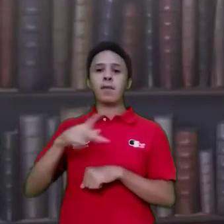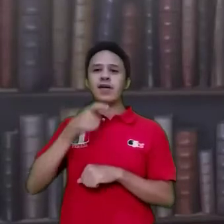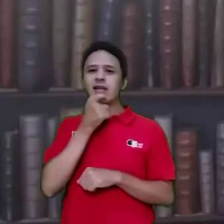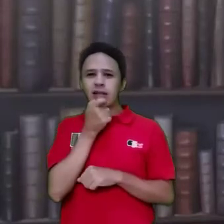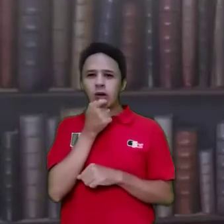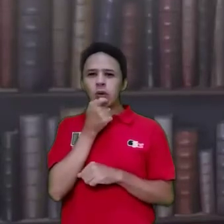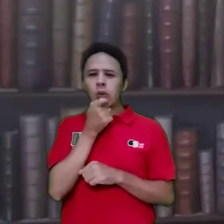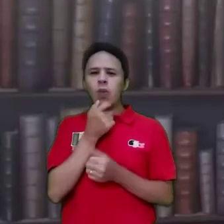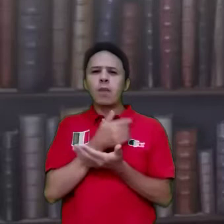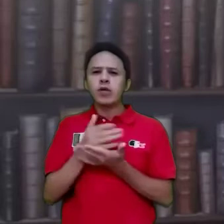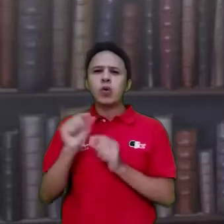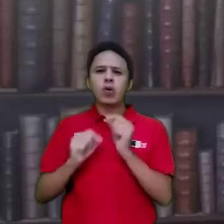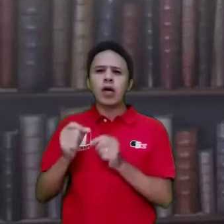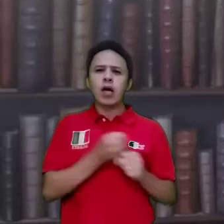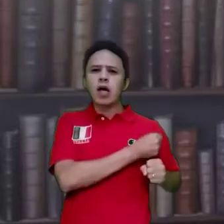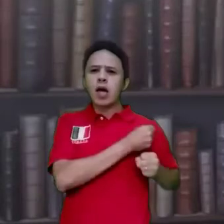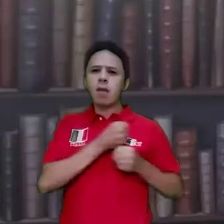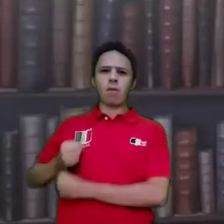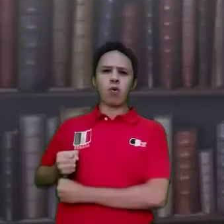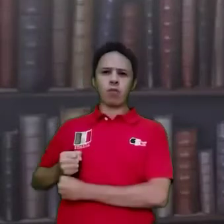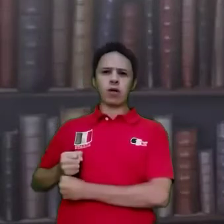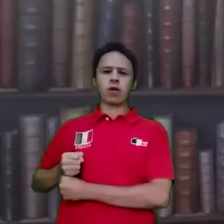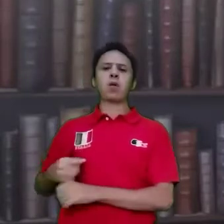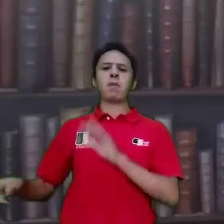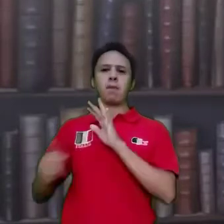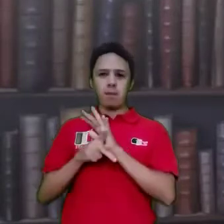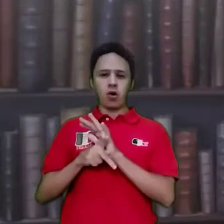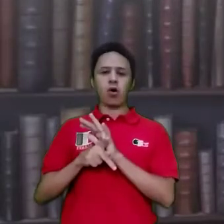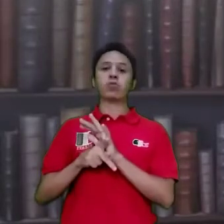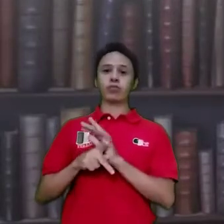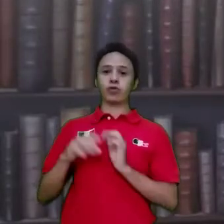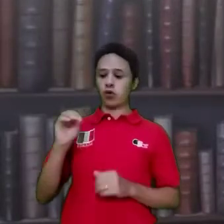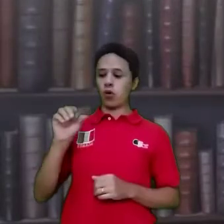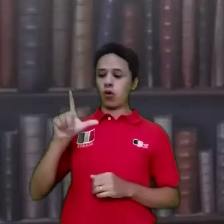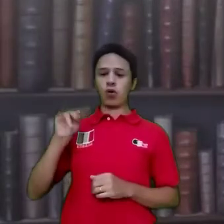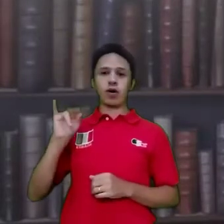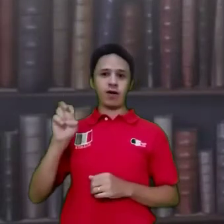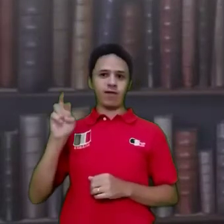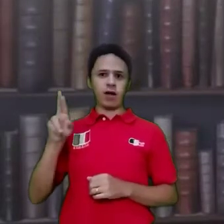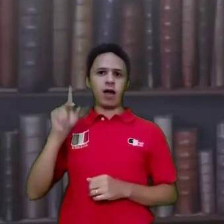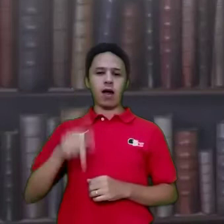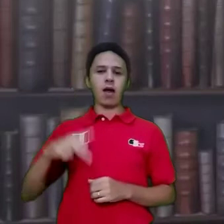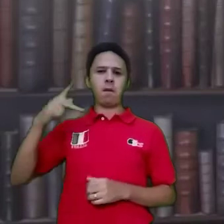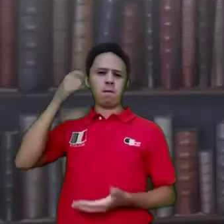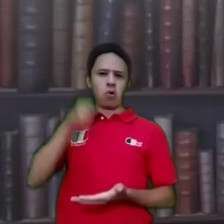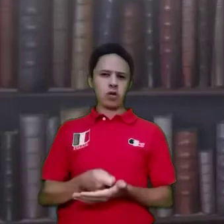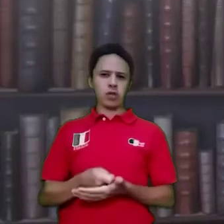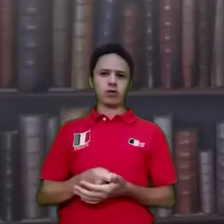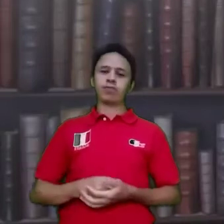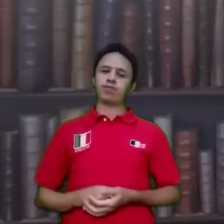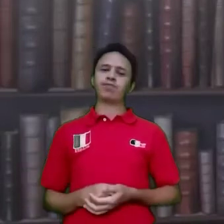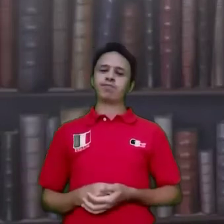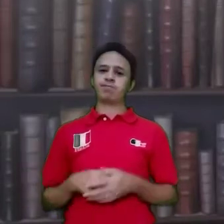república. A República de Cromwell, a República Puritana. No